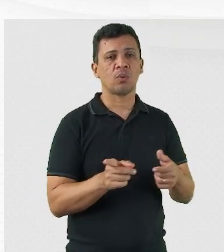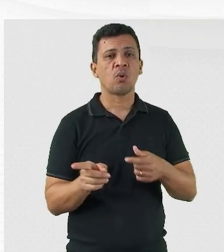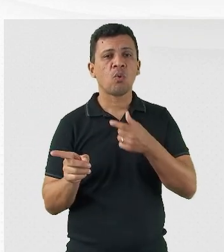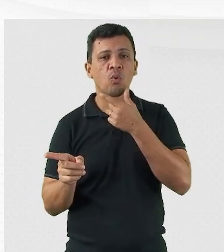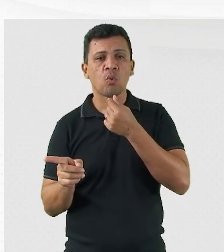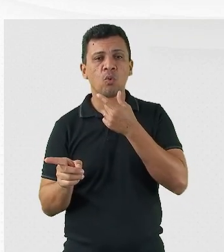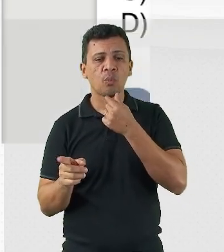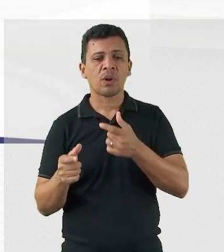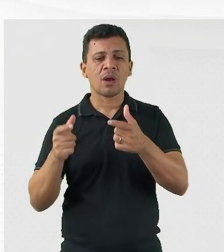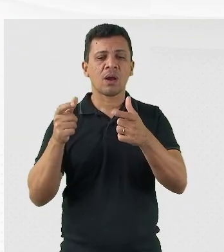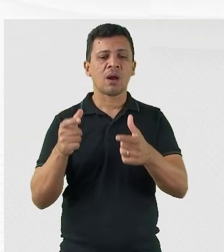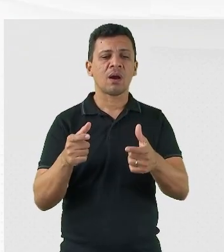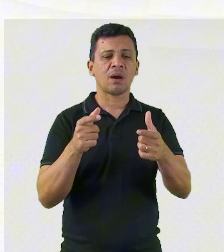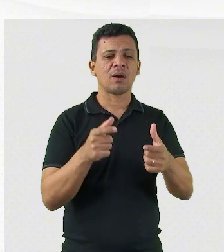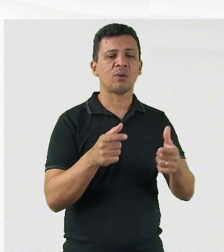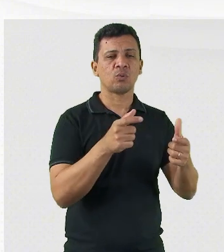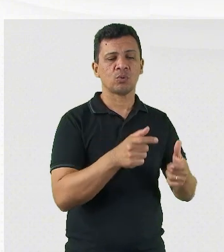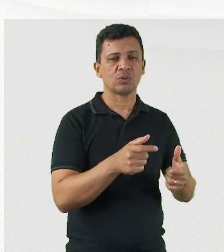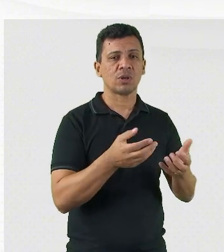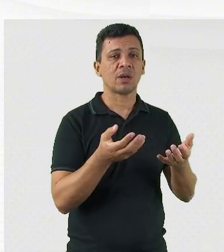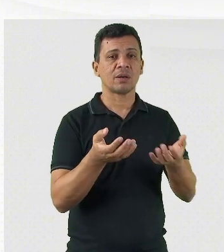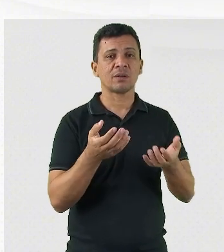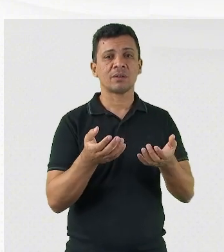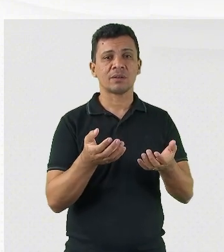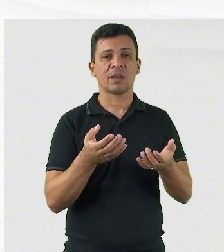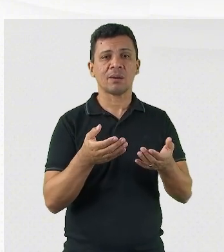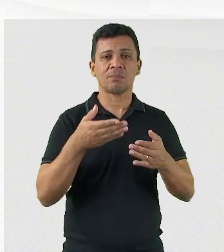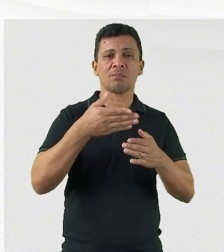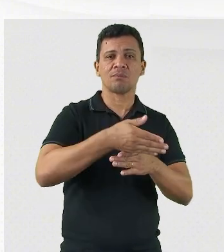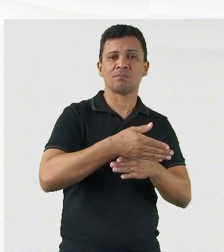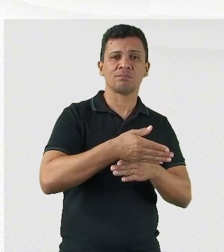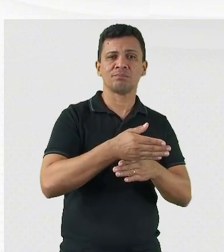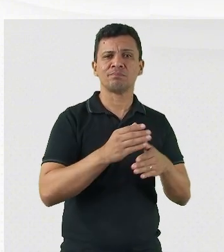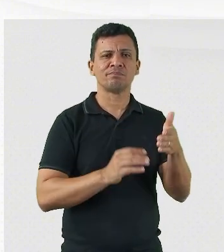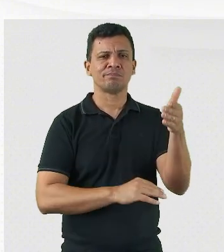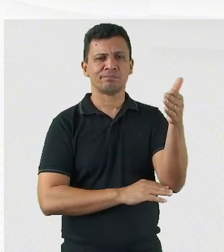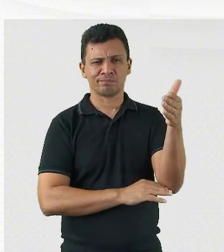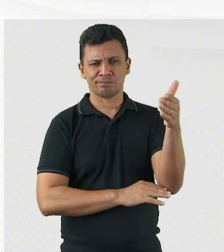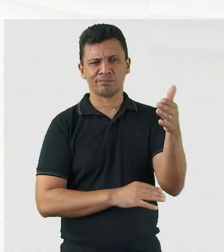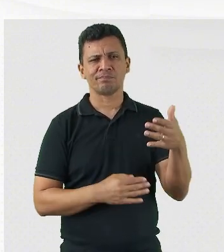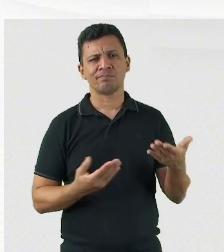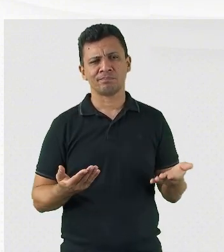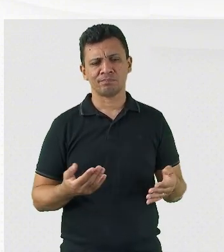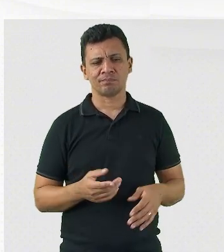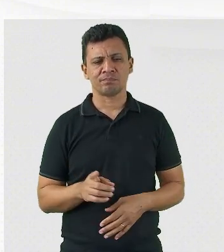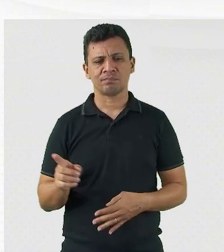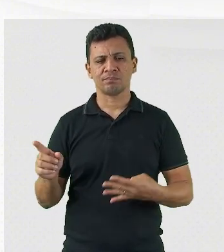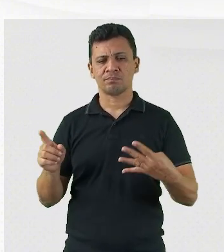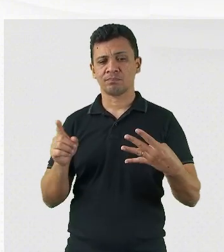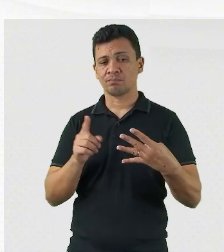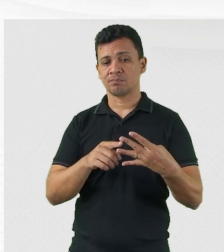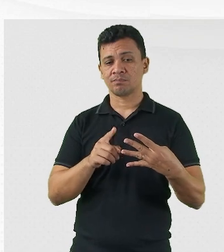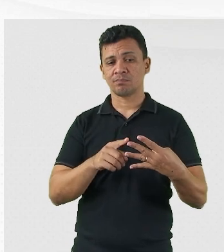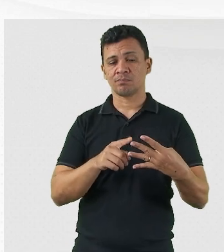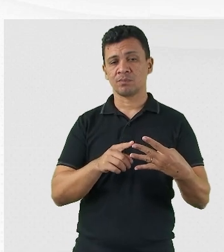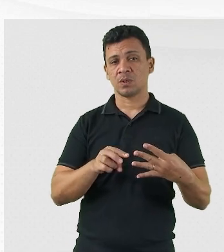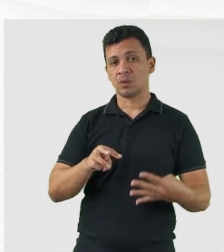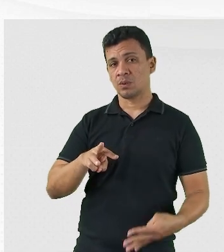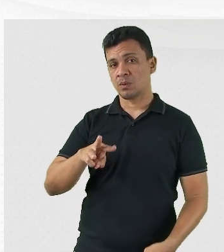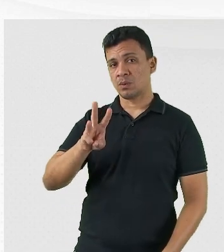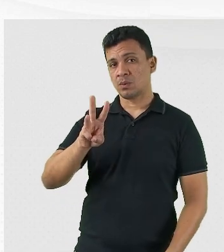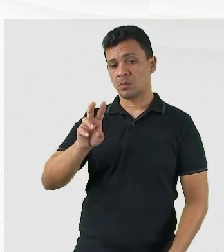homem gostaria de se hospedar. E ali nós temos Washington, D.C., que